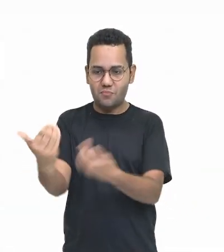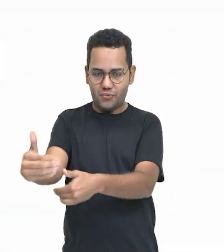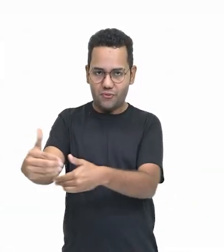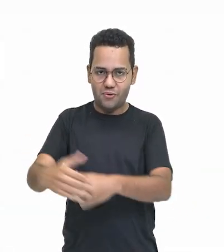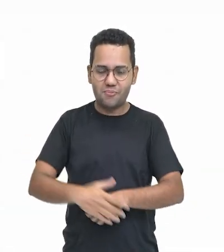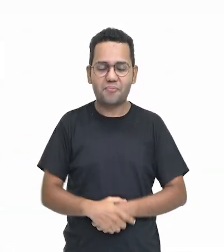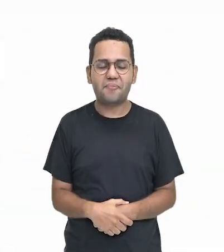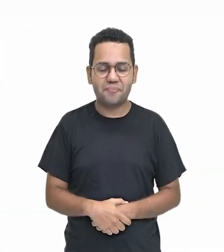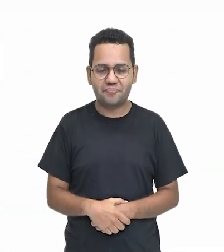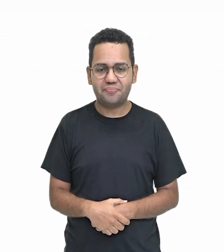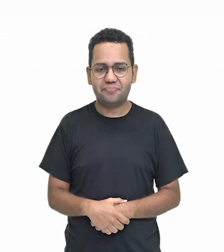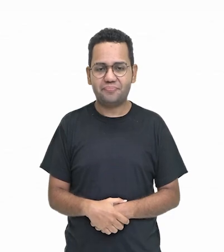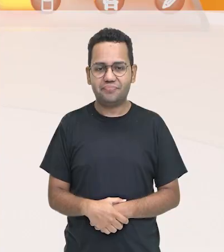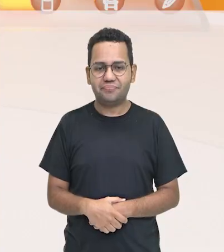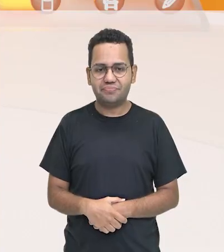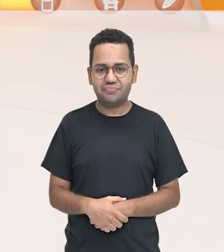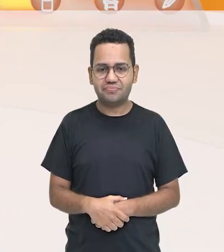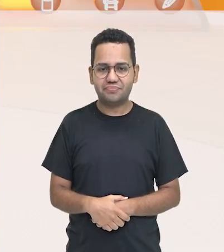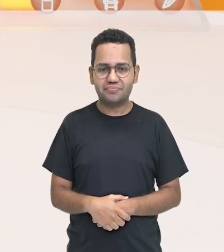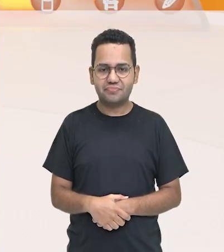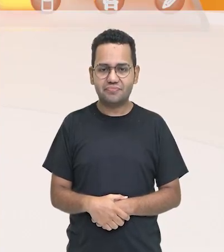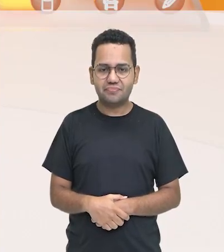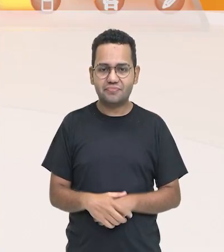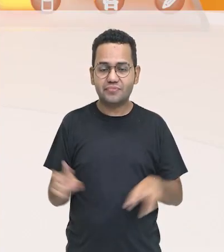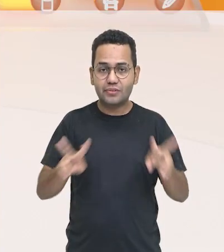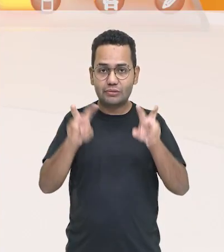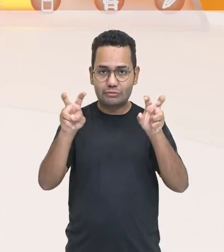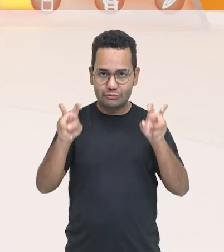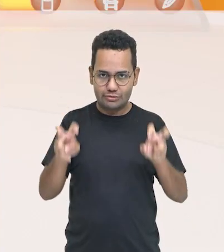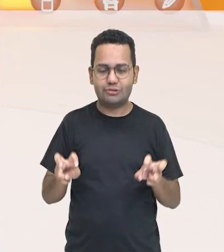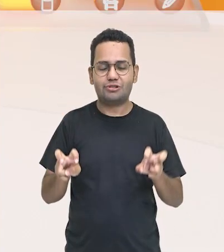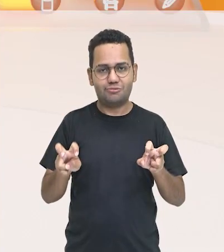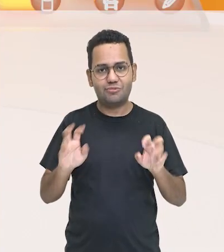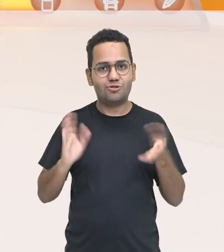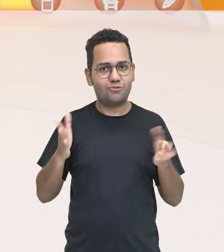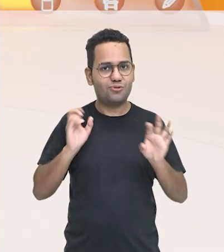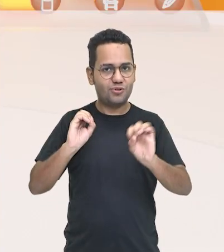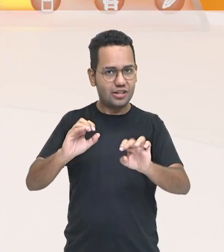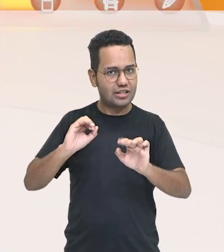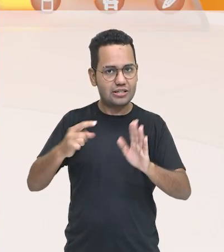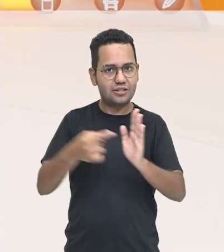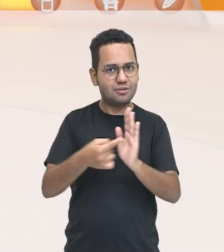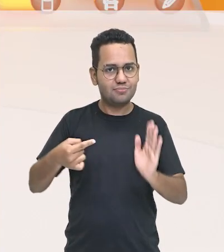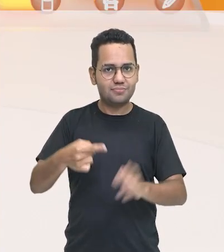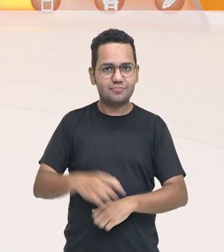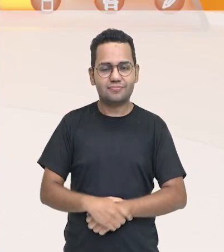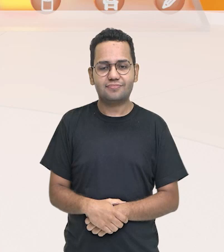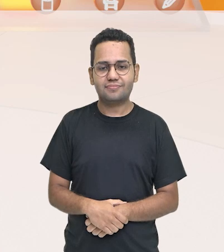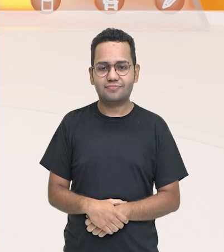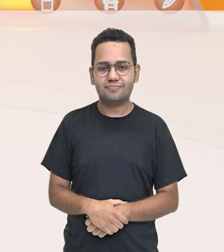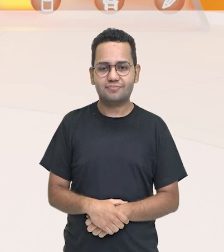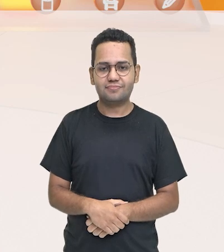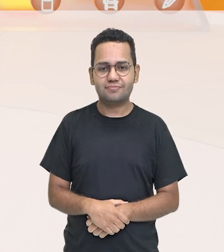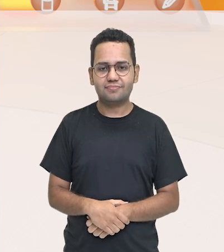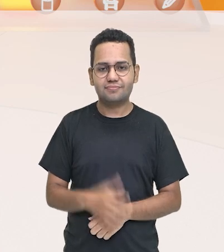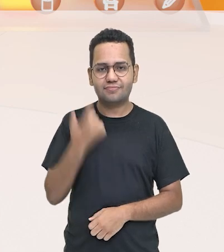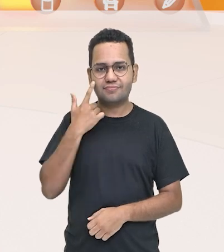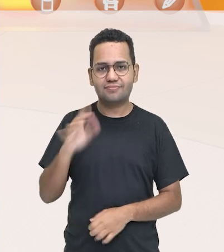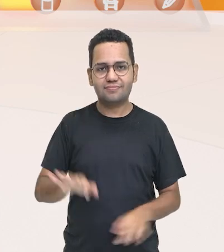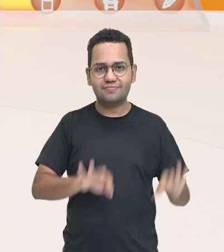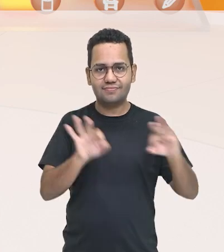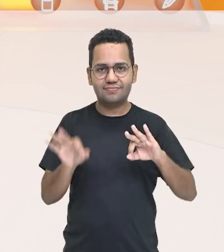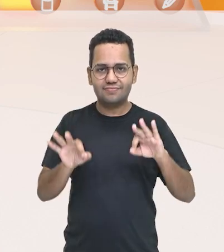e avaliação dos conteúdos expostos na nossa unidade de número 1. Então,